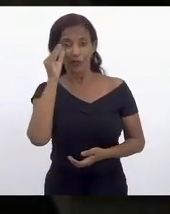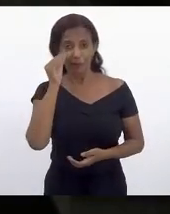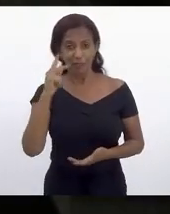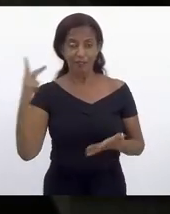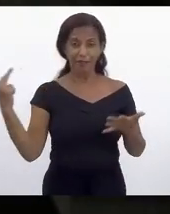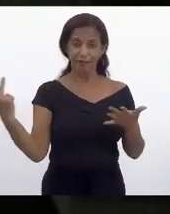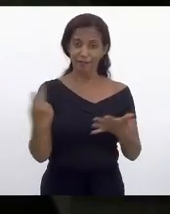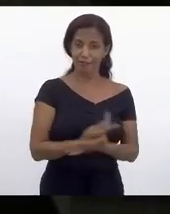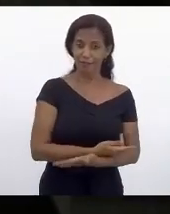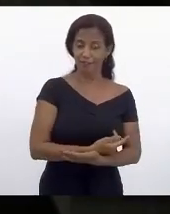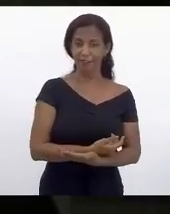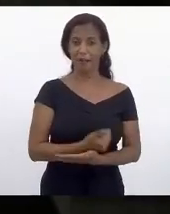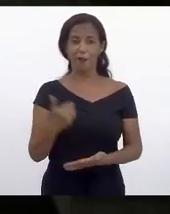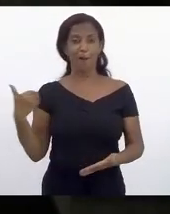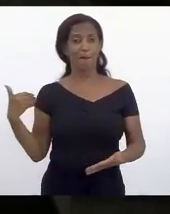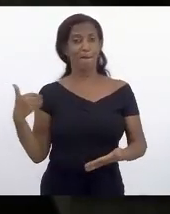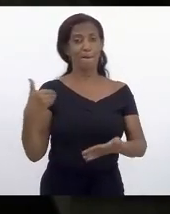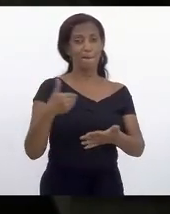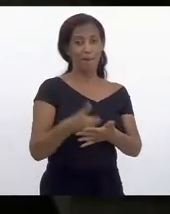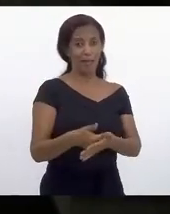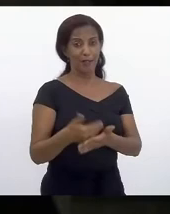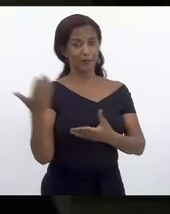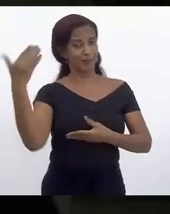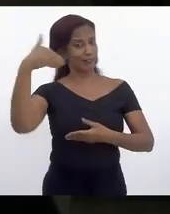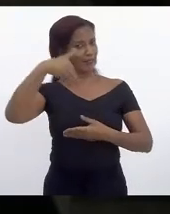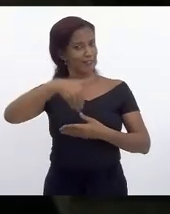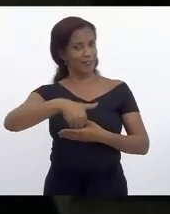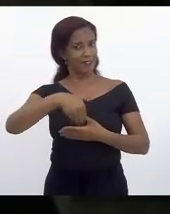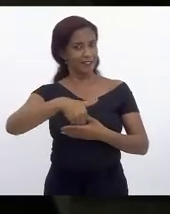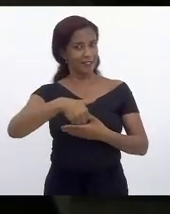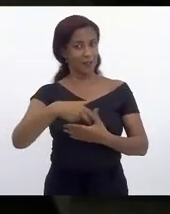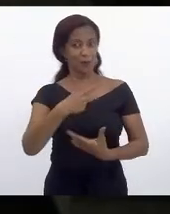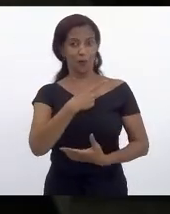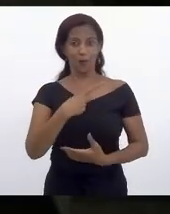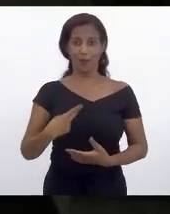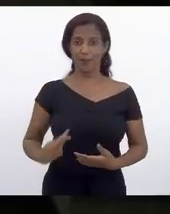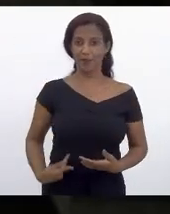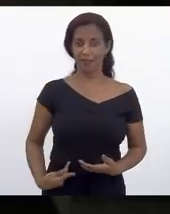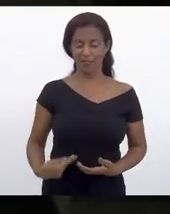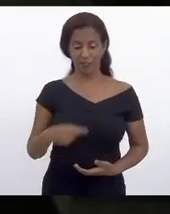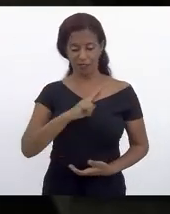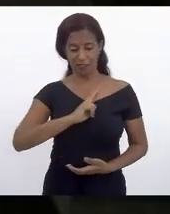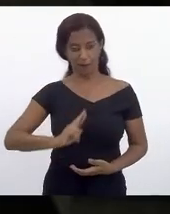curiosamente, às vésperas do ano eleitoral, com o presidente da República